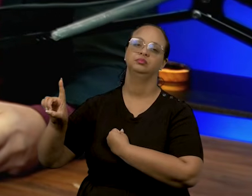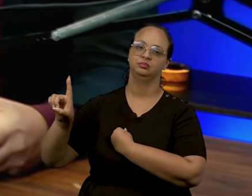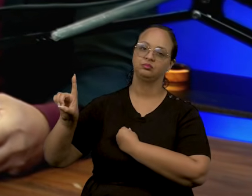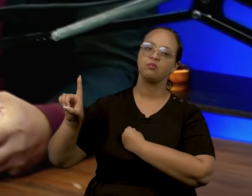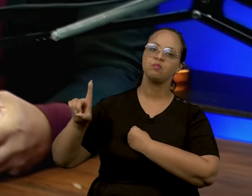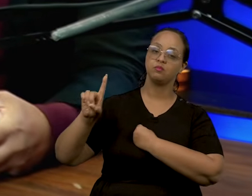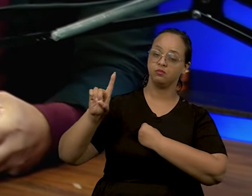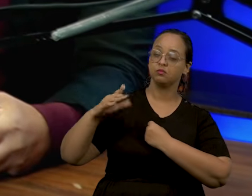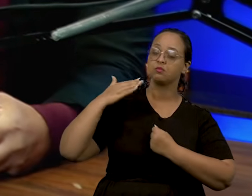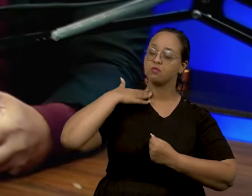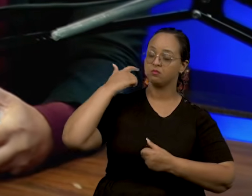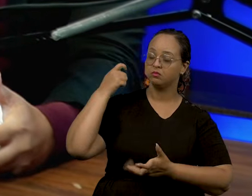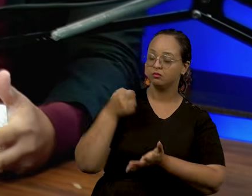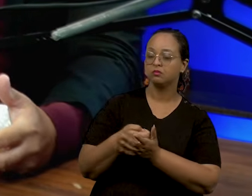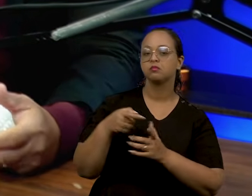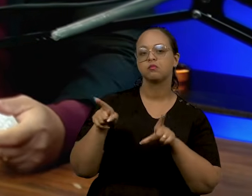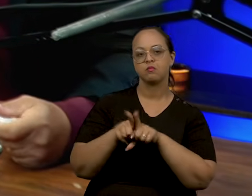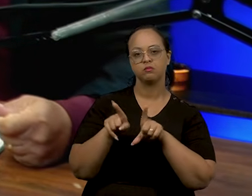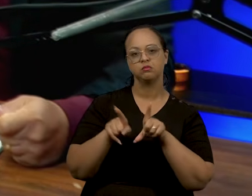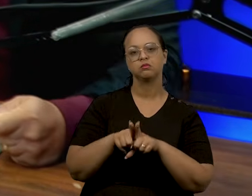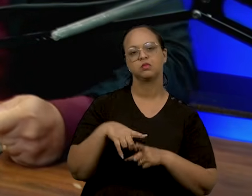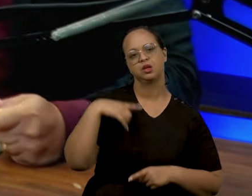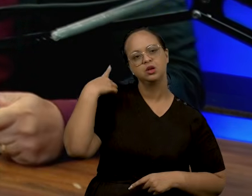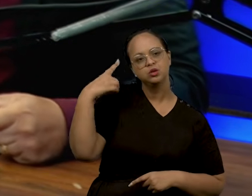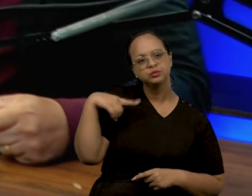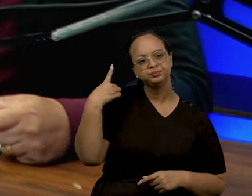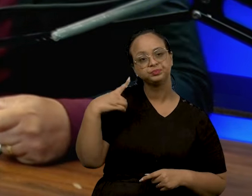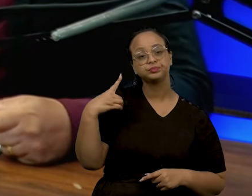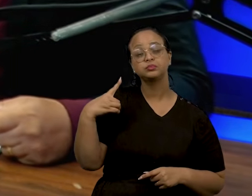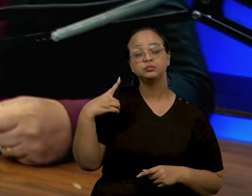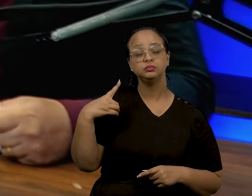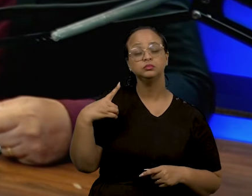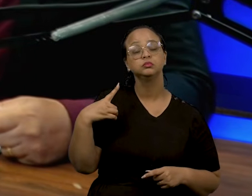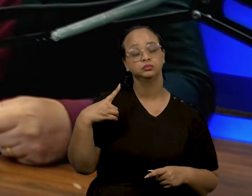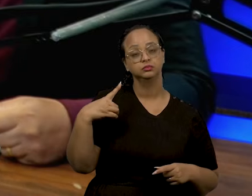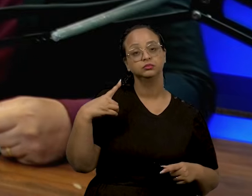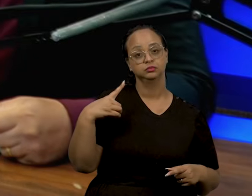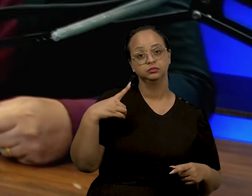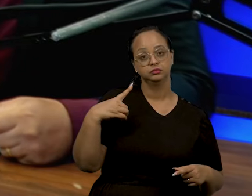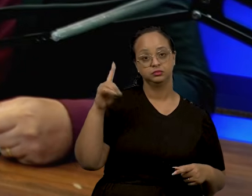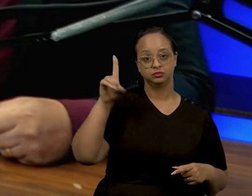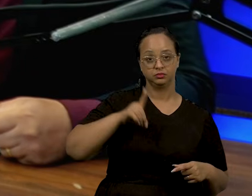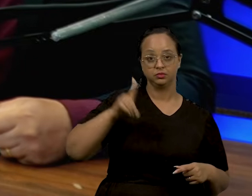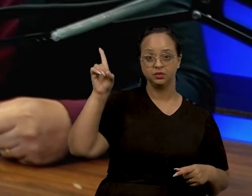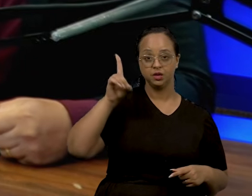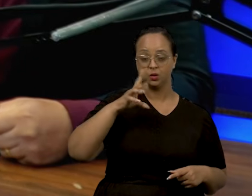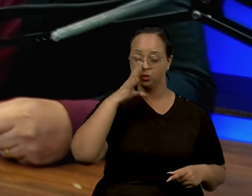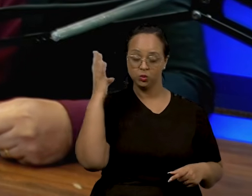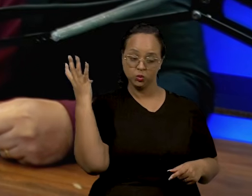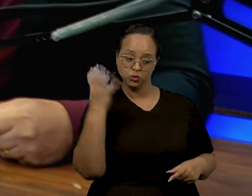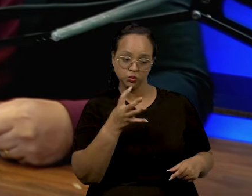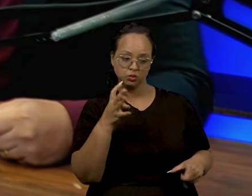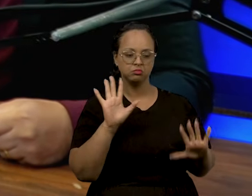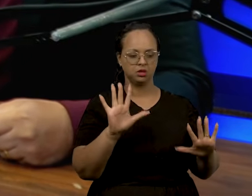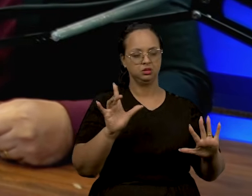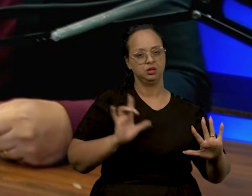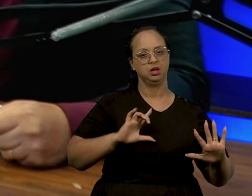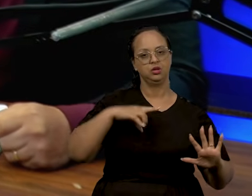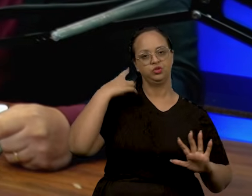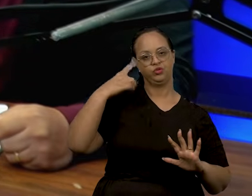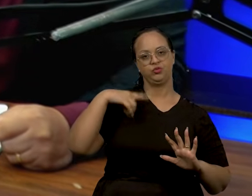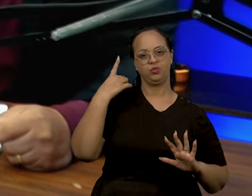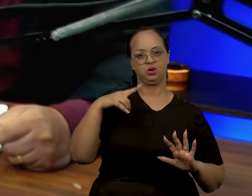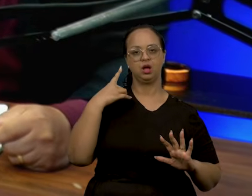O Senhor ele julga, mas ele também já providenciou o advogado que tem o argumento